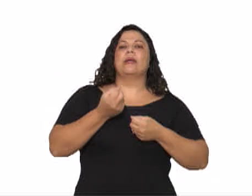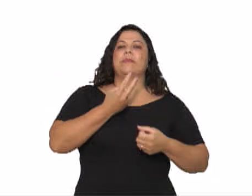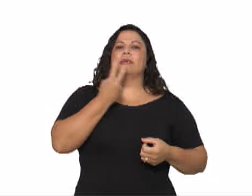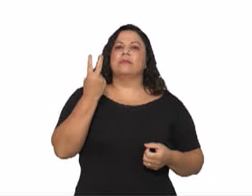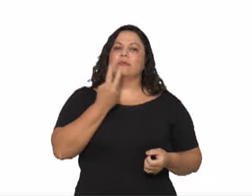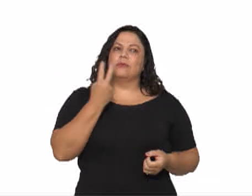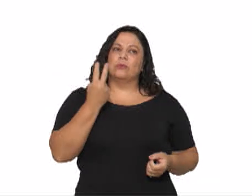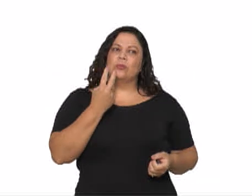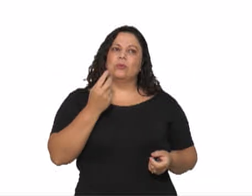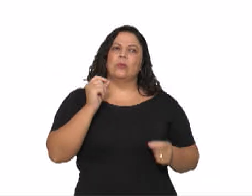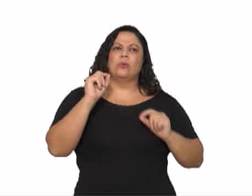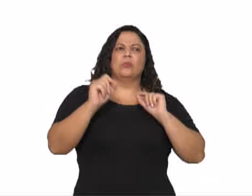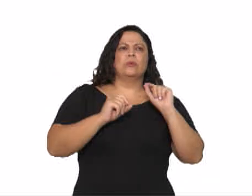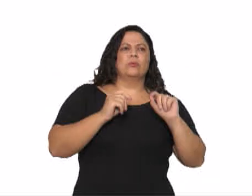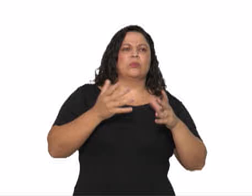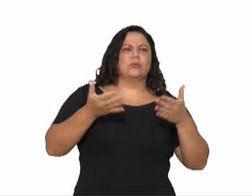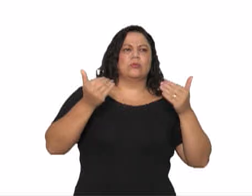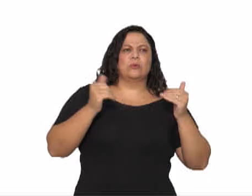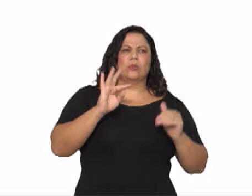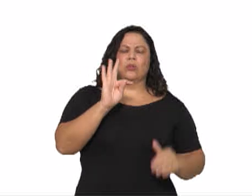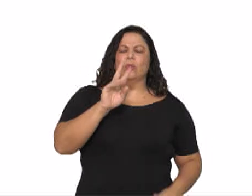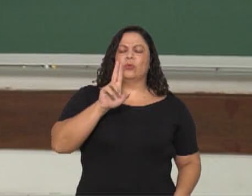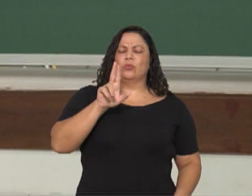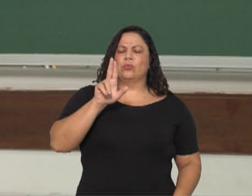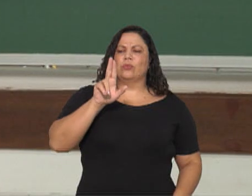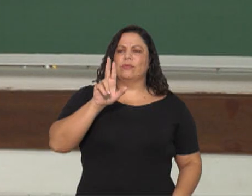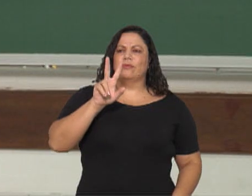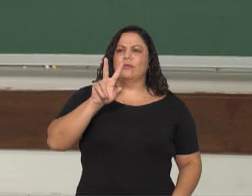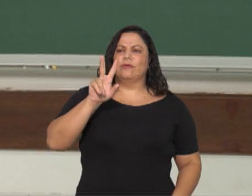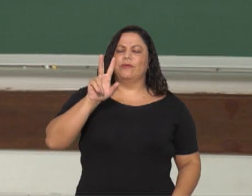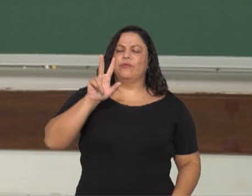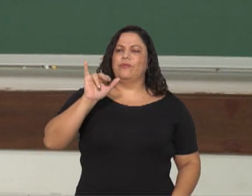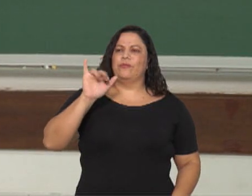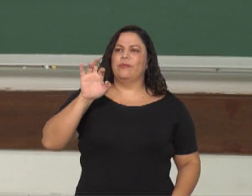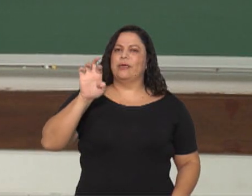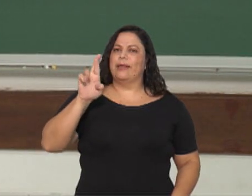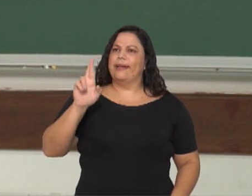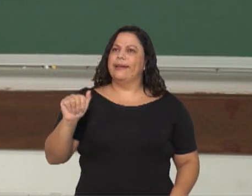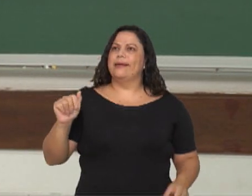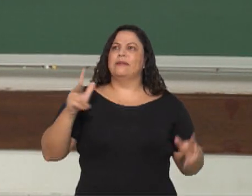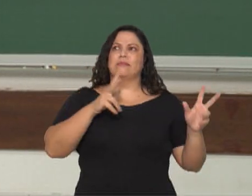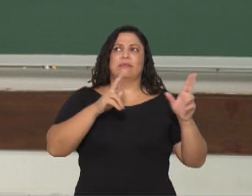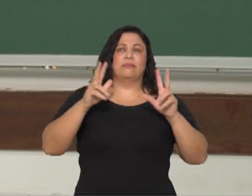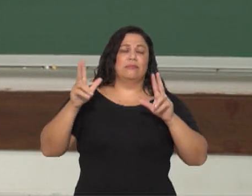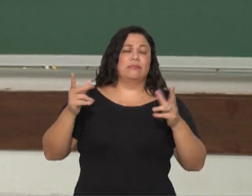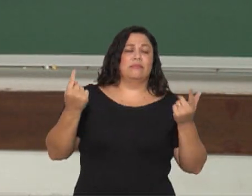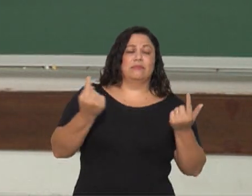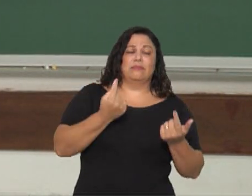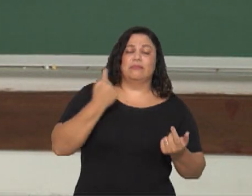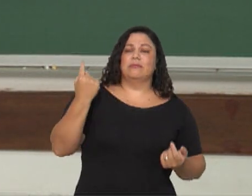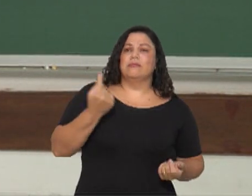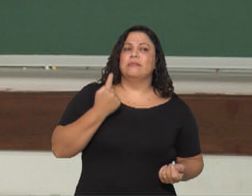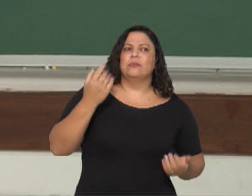una condição improbable, tivesse. Solo, la misma cosa que solamente.